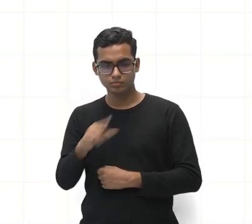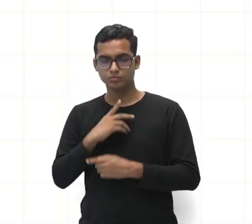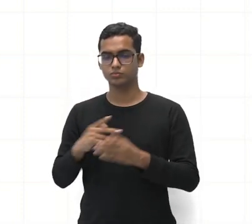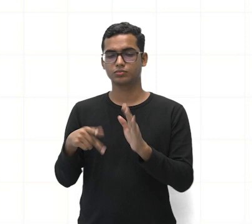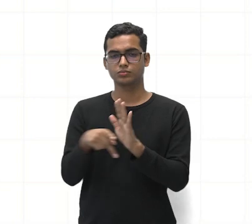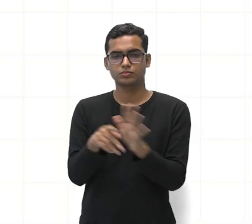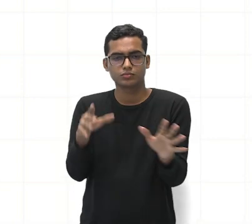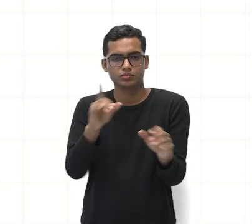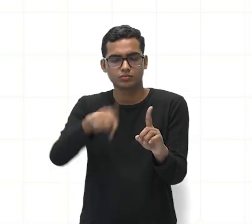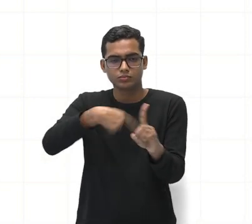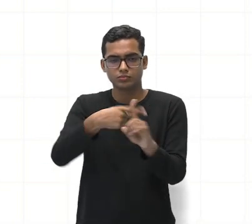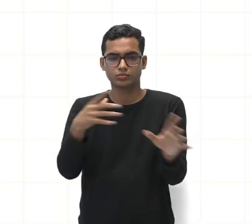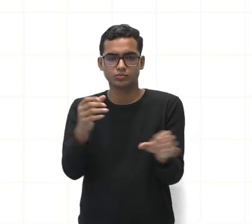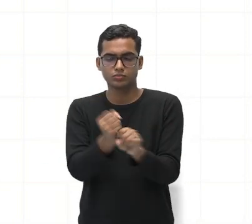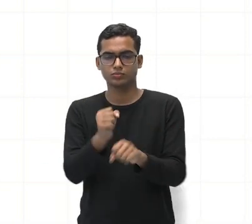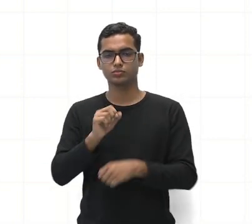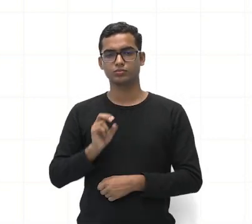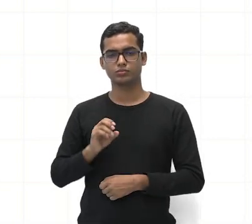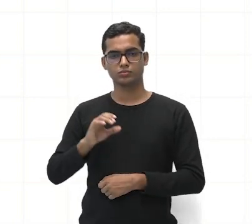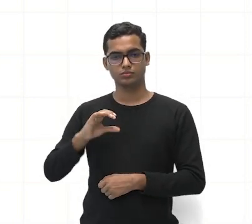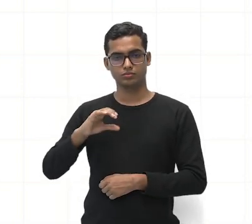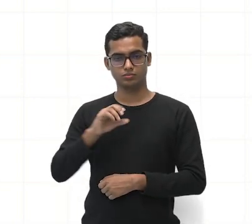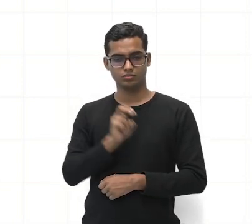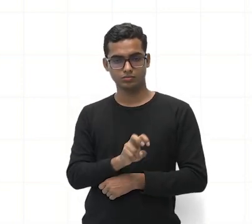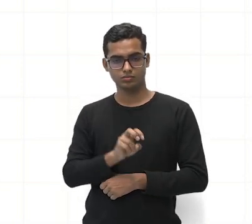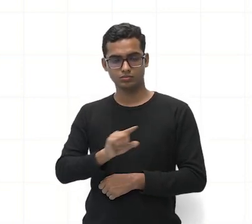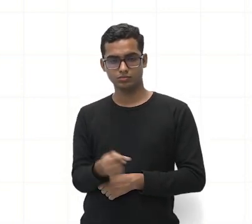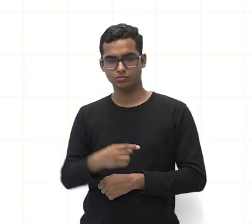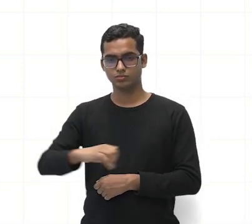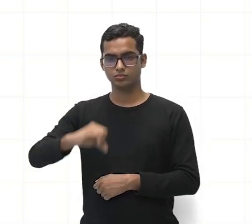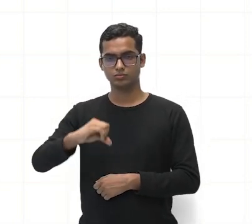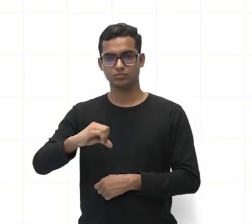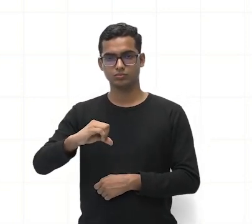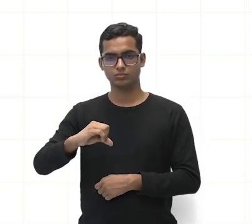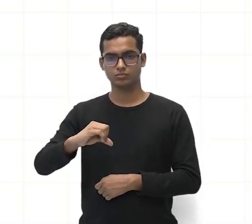5,9, a nossa resposta então, 5,9